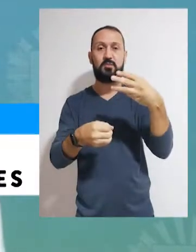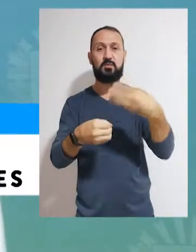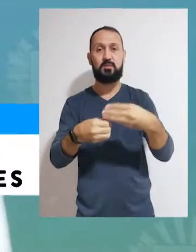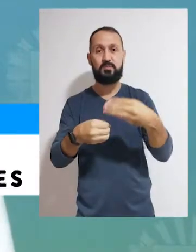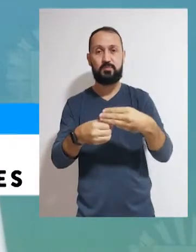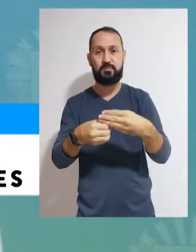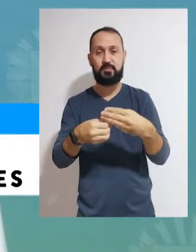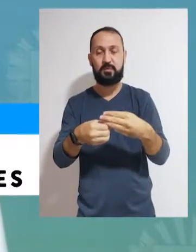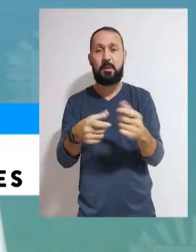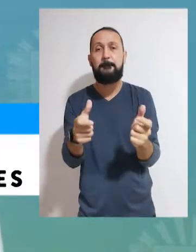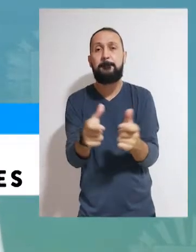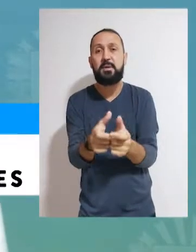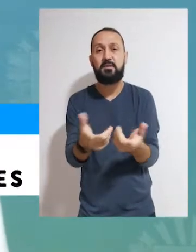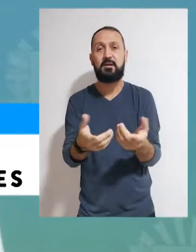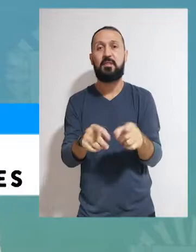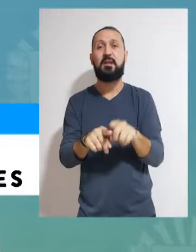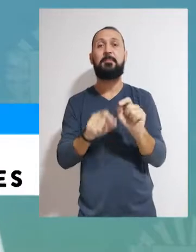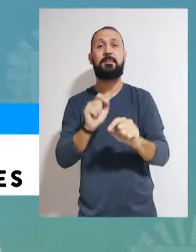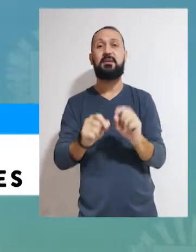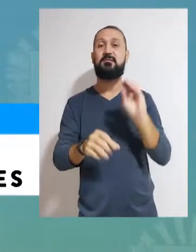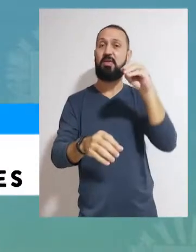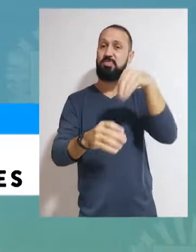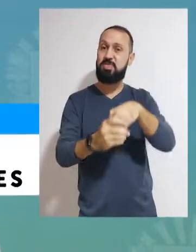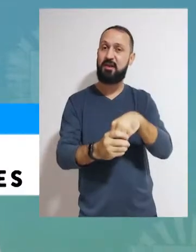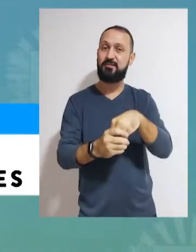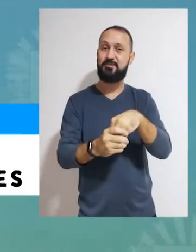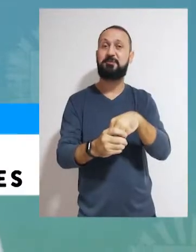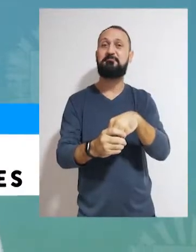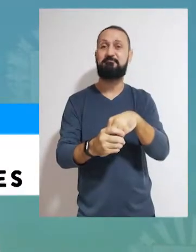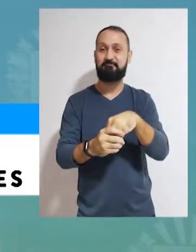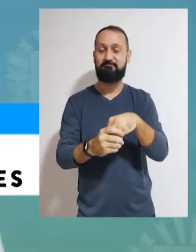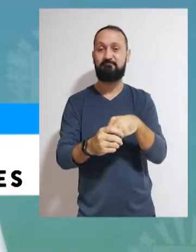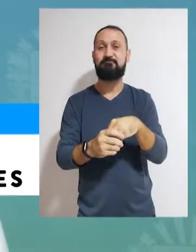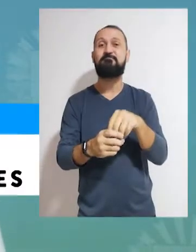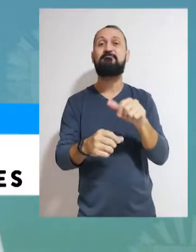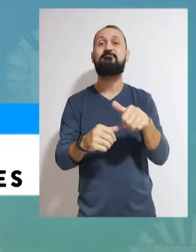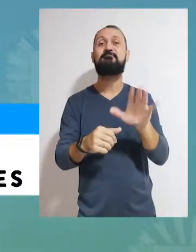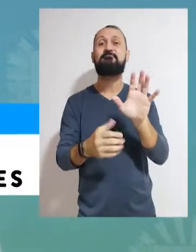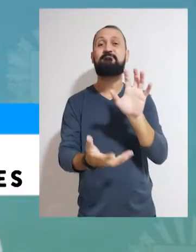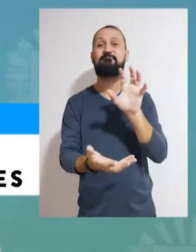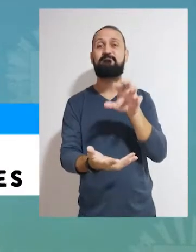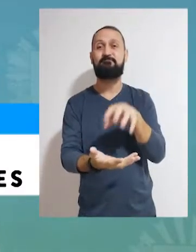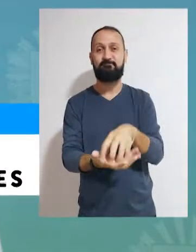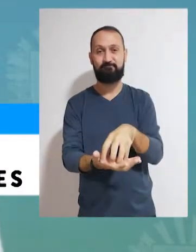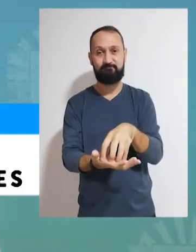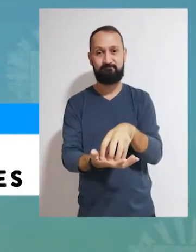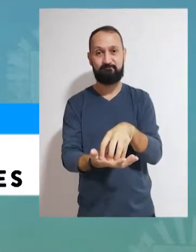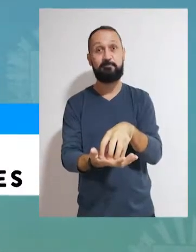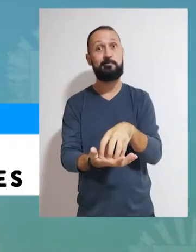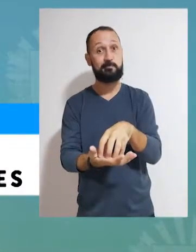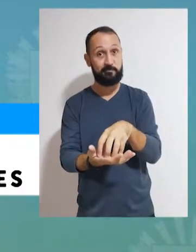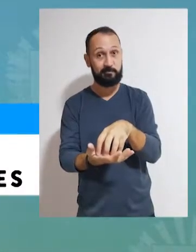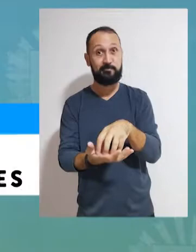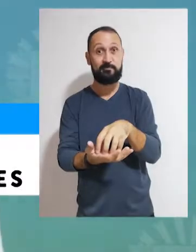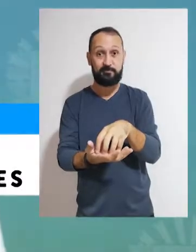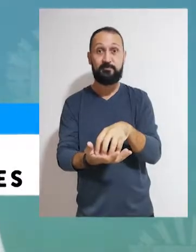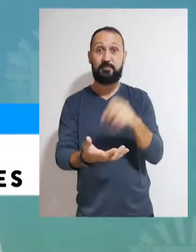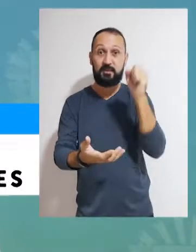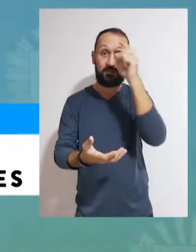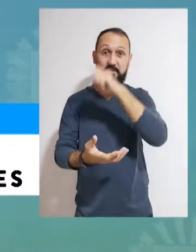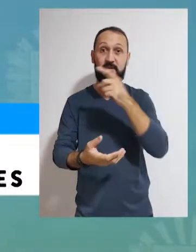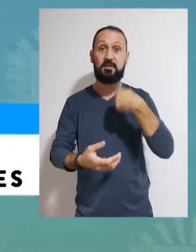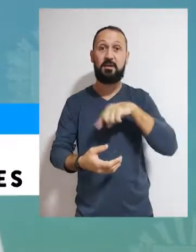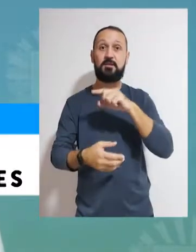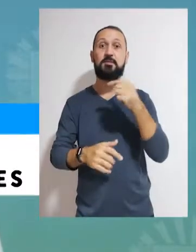implementada nos municípios de pequeno e médio porte e também não é implementada na maioria das aldeias do país. Um